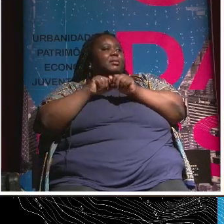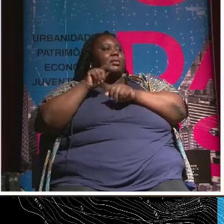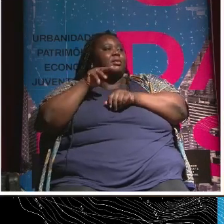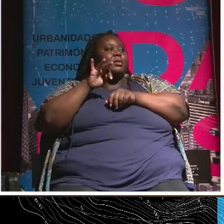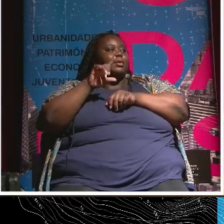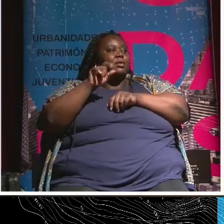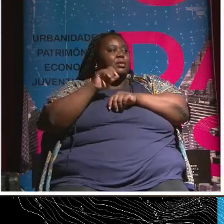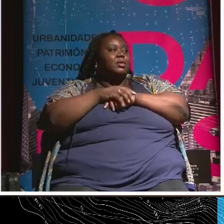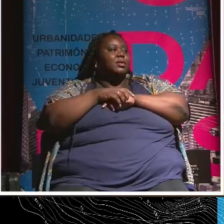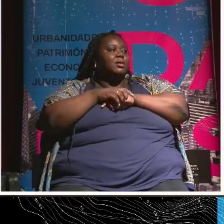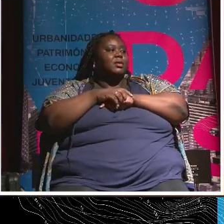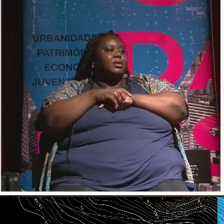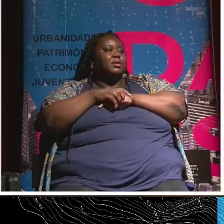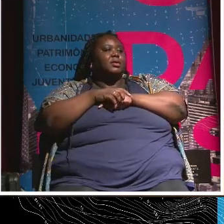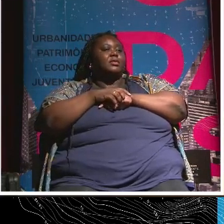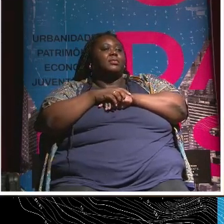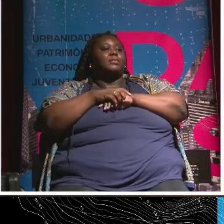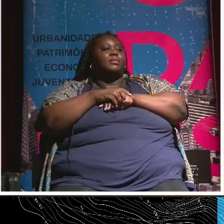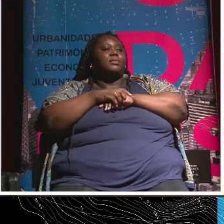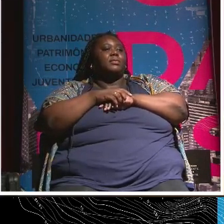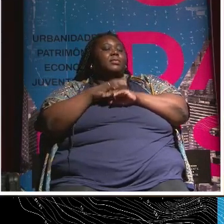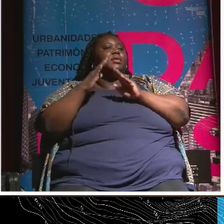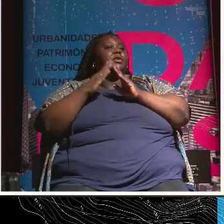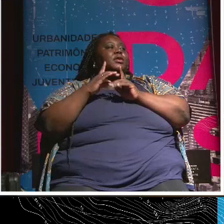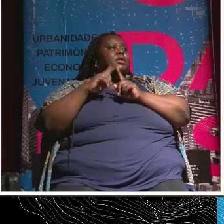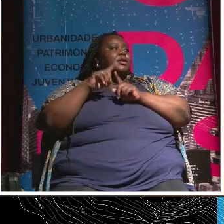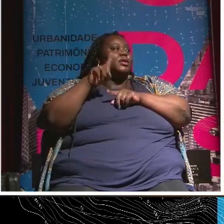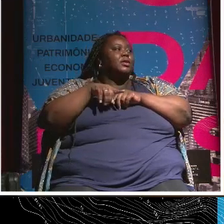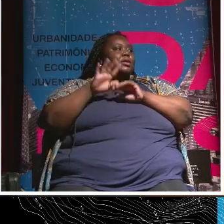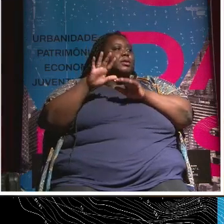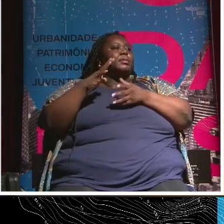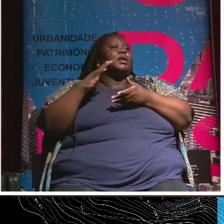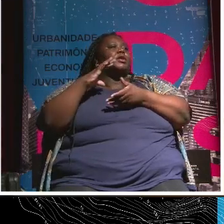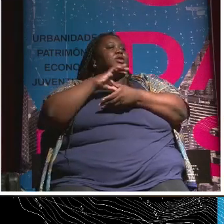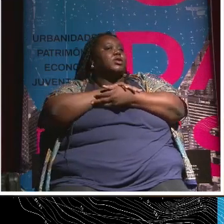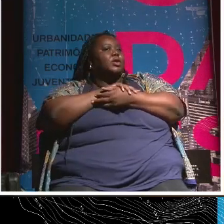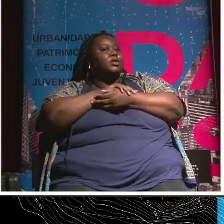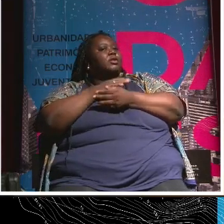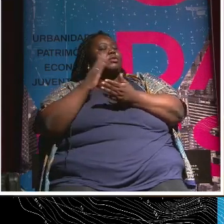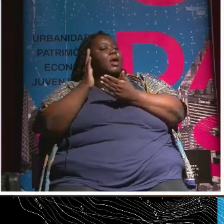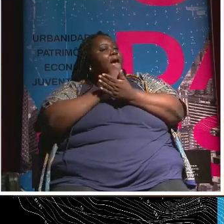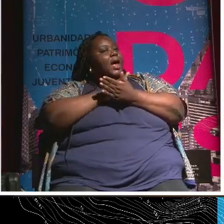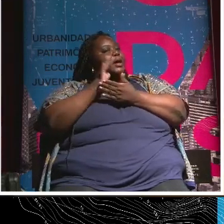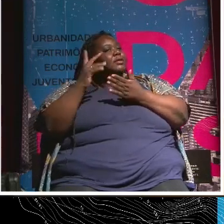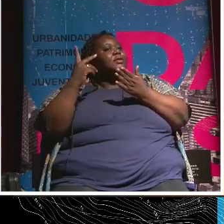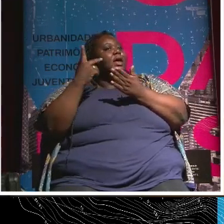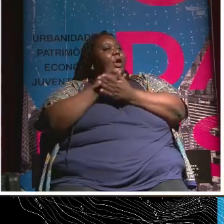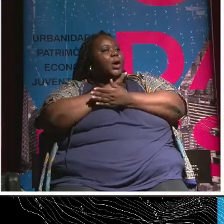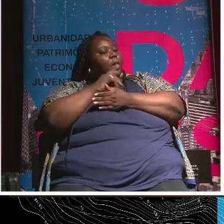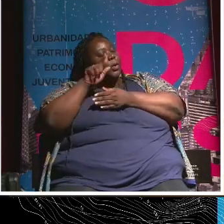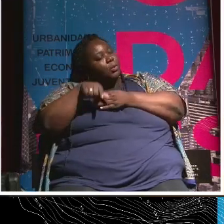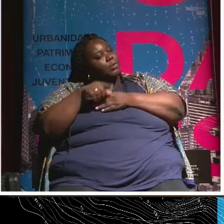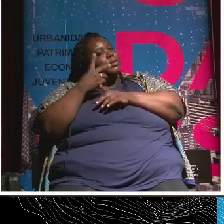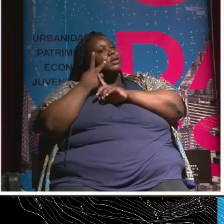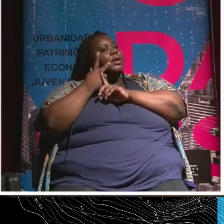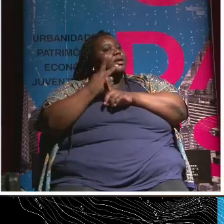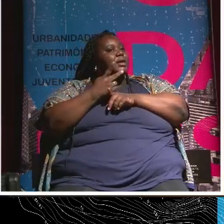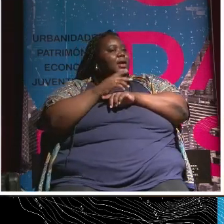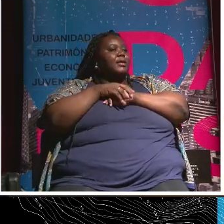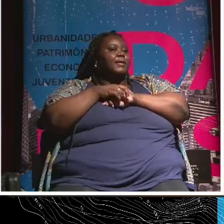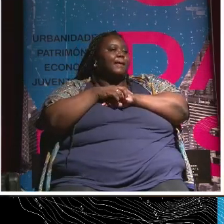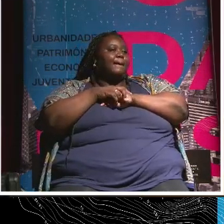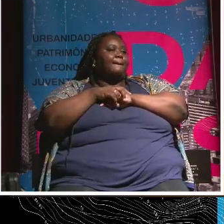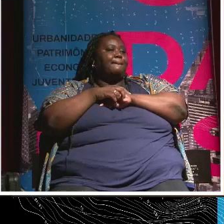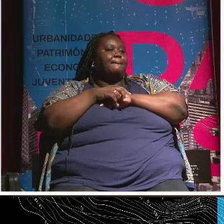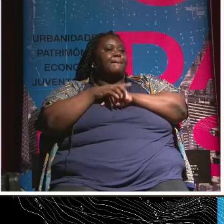caça imunidade tributária de igreja, não. Mas de associação sem fins lucrativos, vez ou outra, aí, eles estão atrás